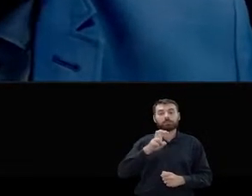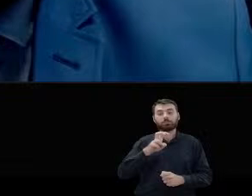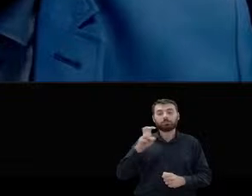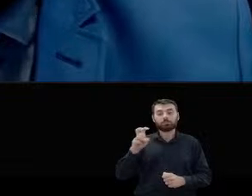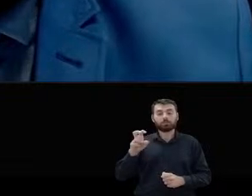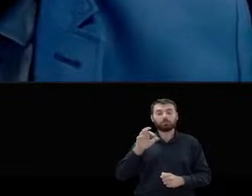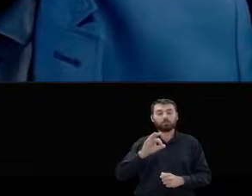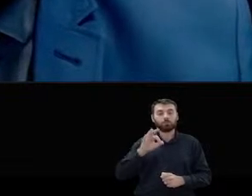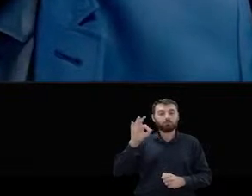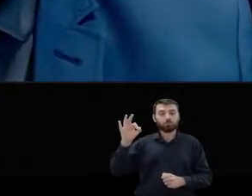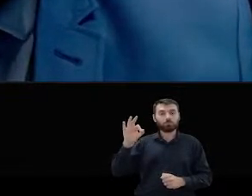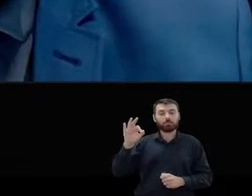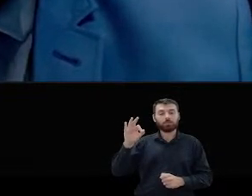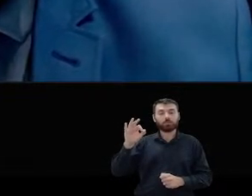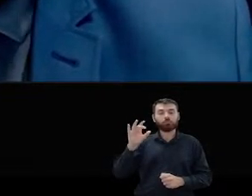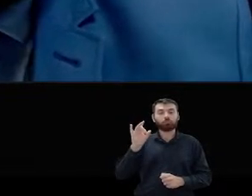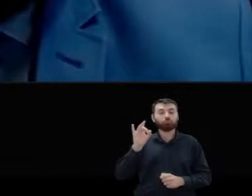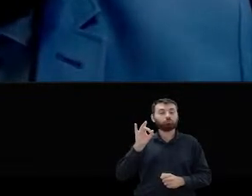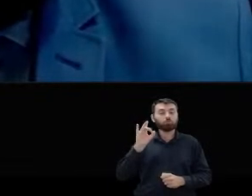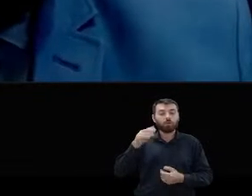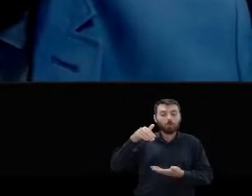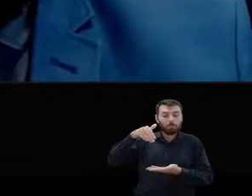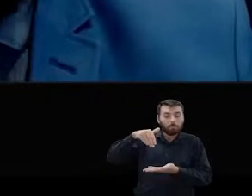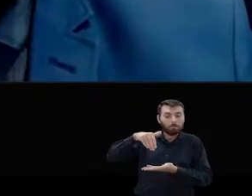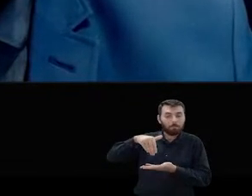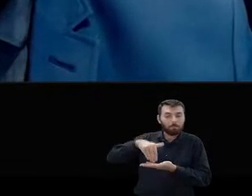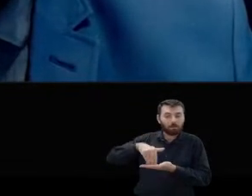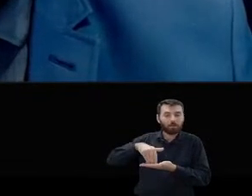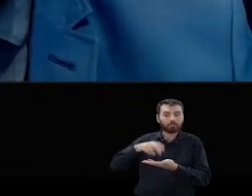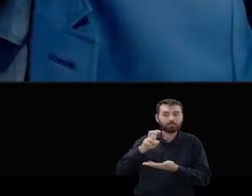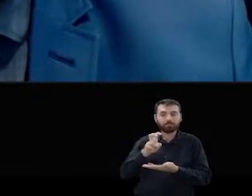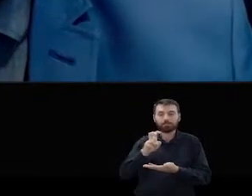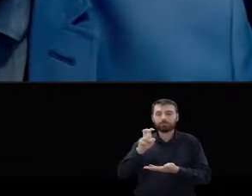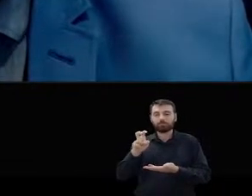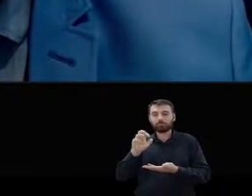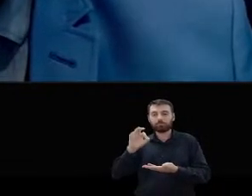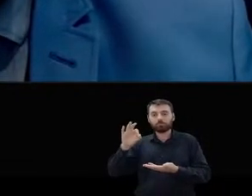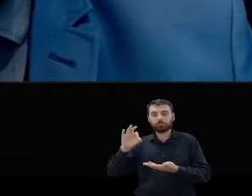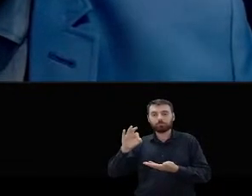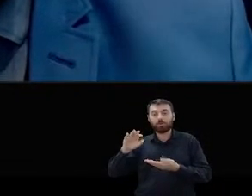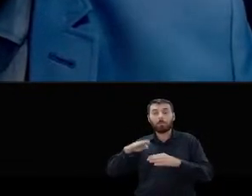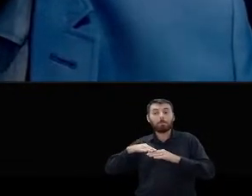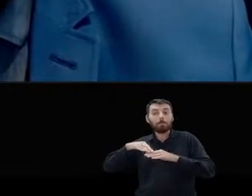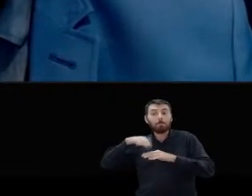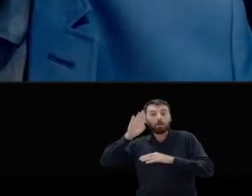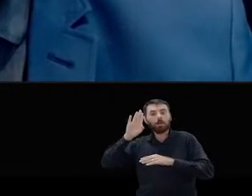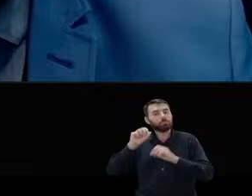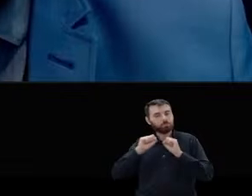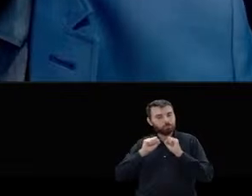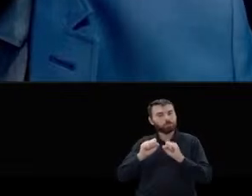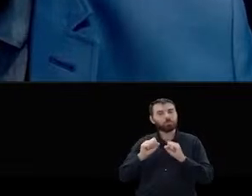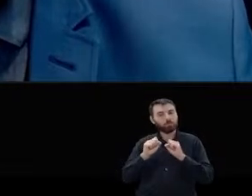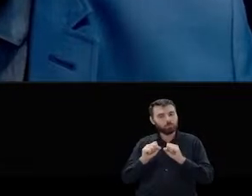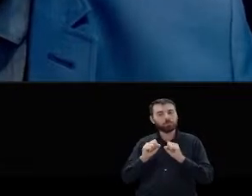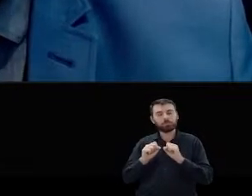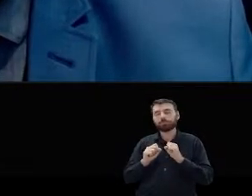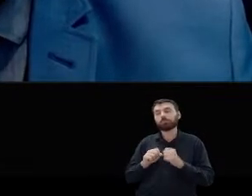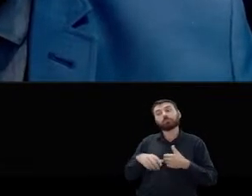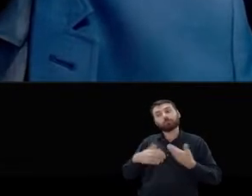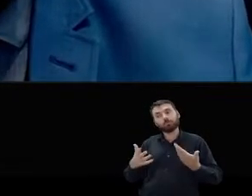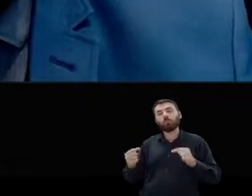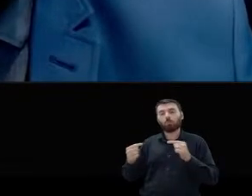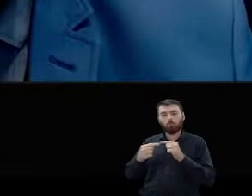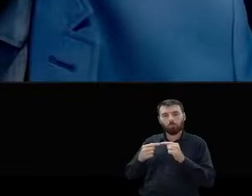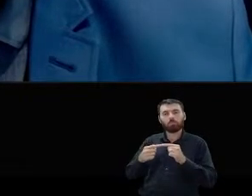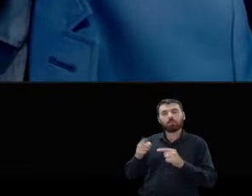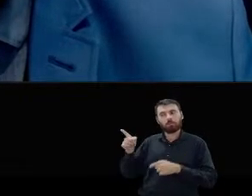tem uma limitação a mais, somente a menos. Então, como o reclamante, de fato, ele ganhava mais que